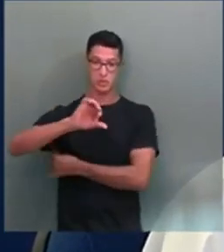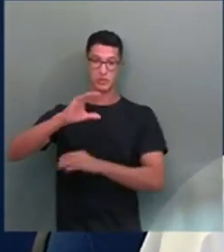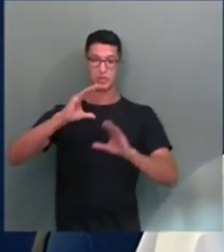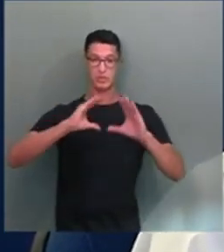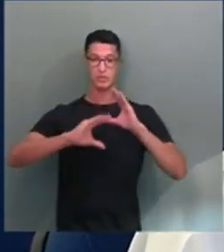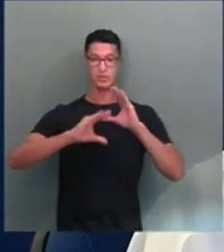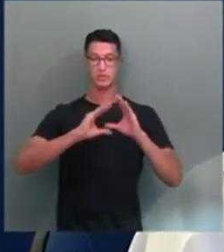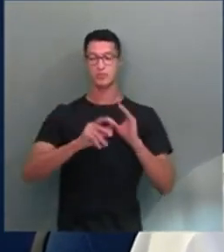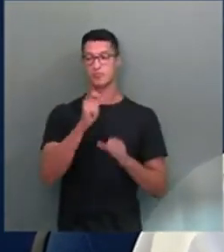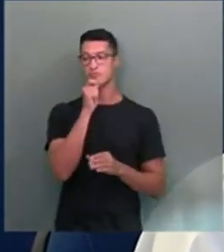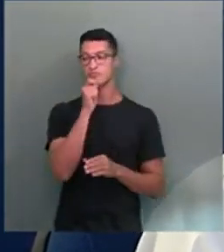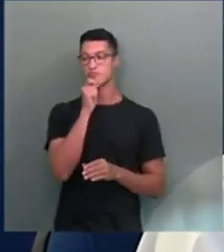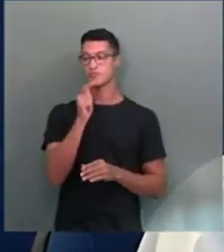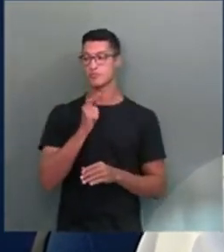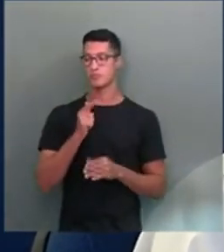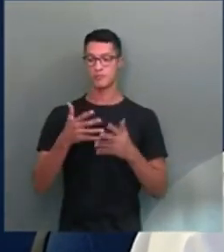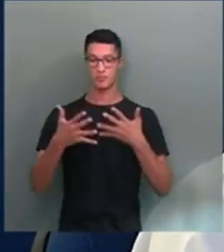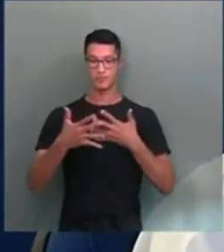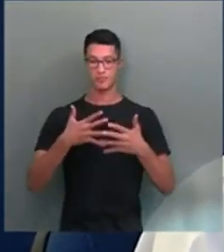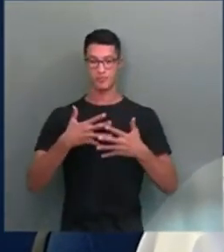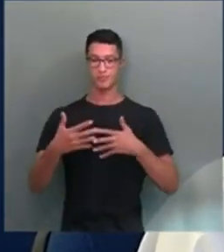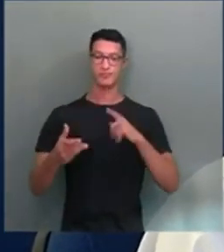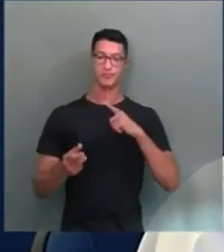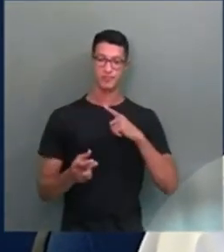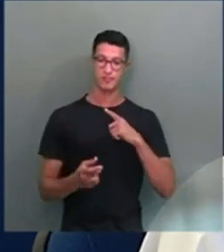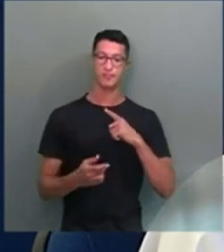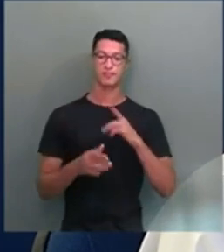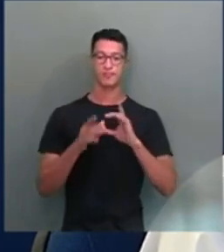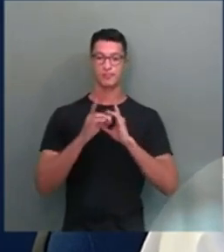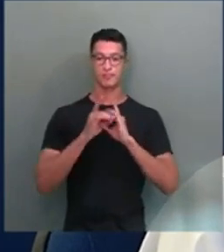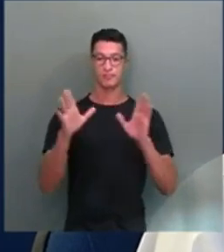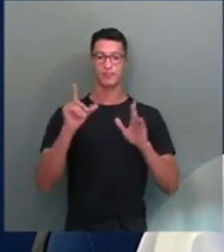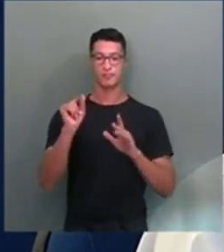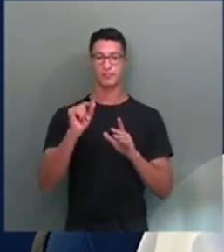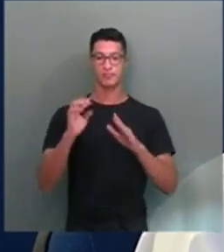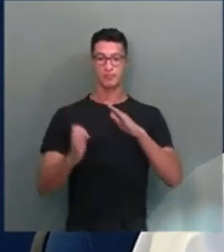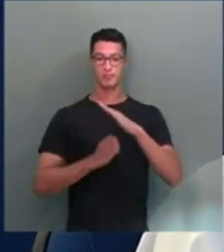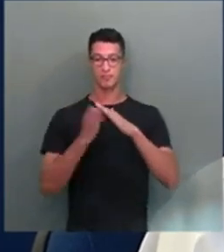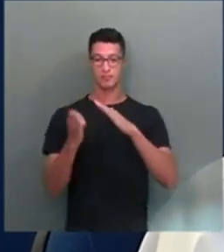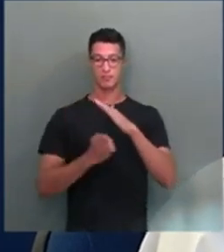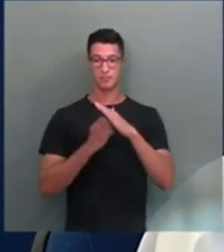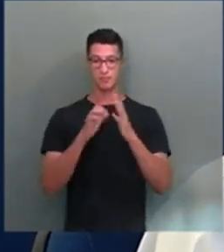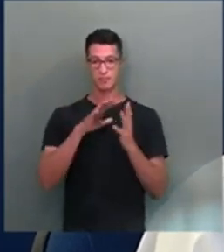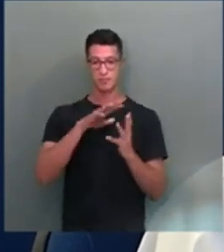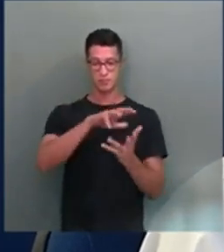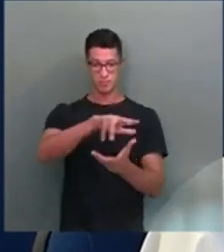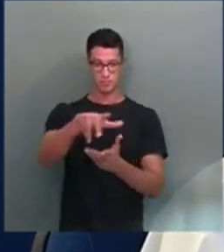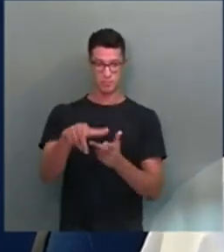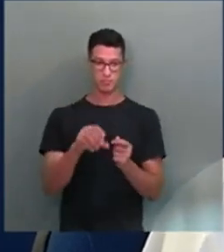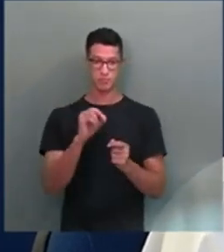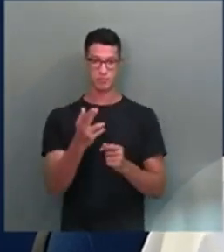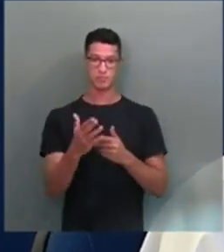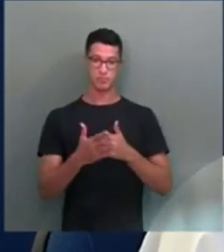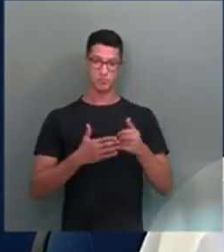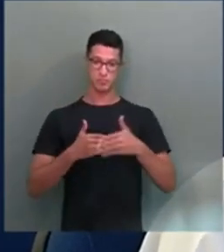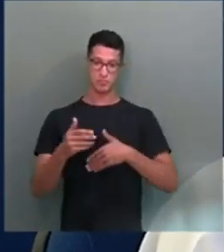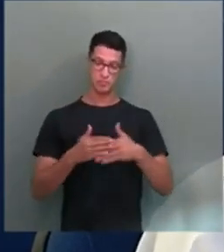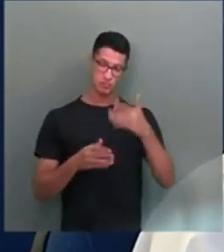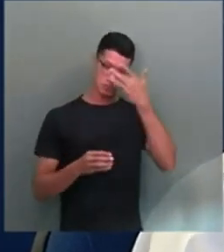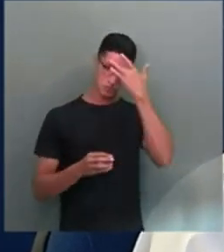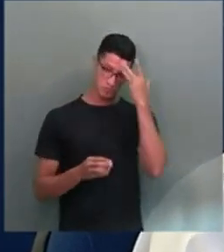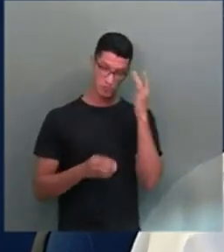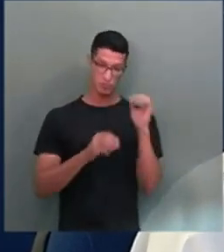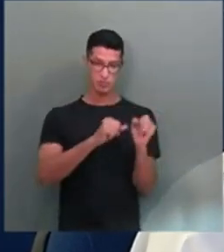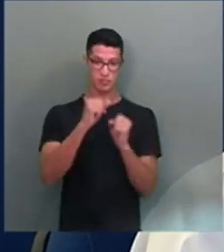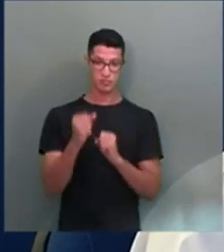Casa ainda formaram uma rede multimídia, permitindo que a imprensa de todo mundo ou qualquer pessoa física